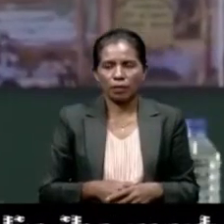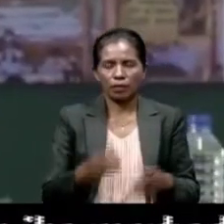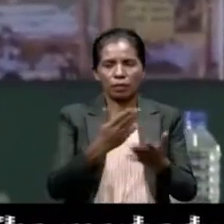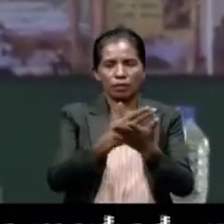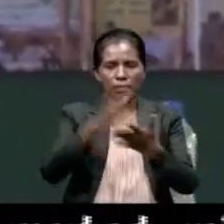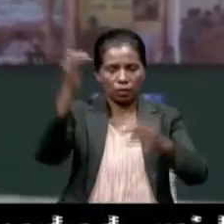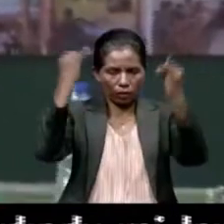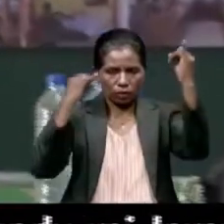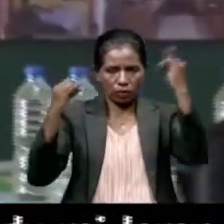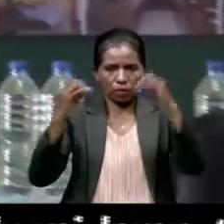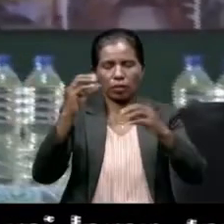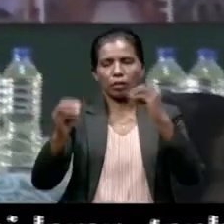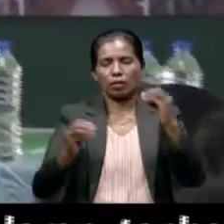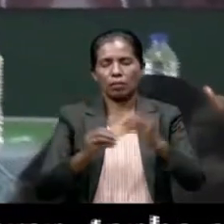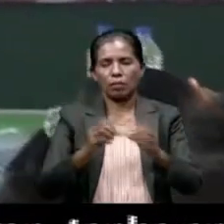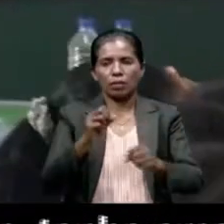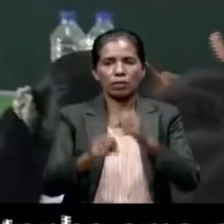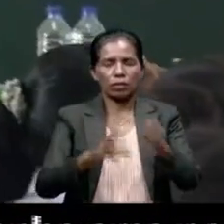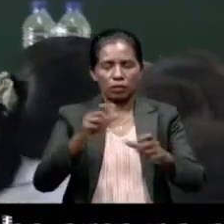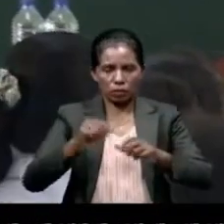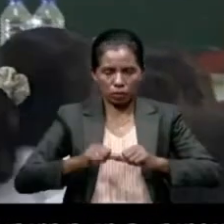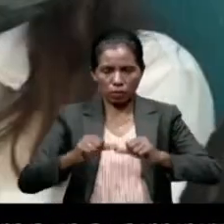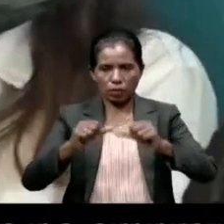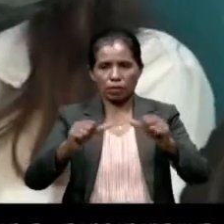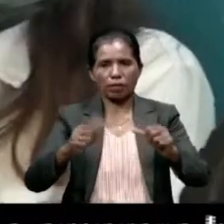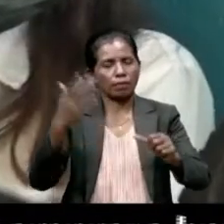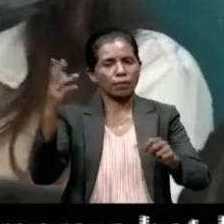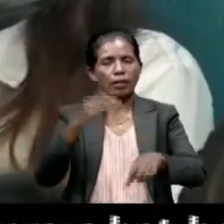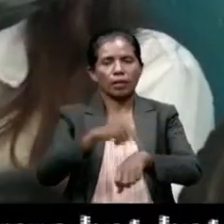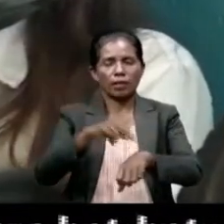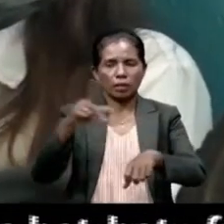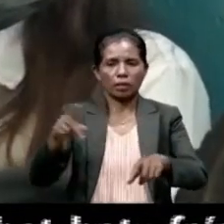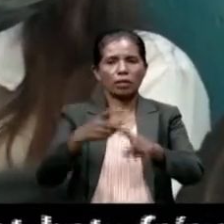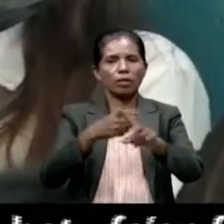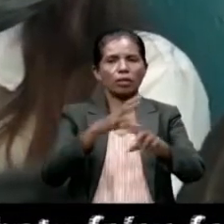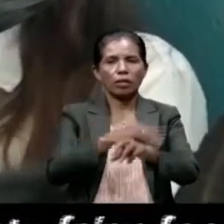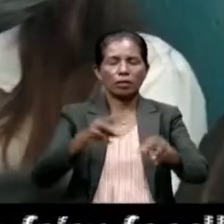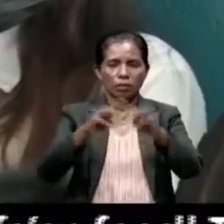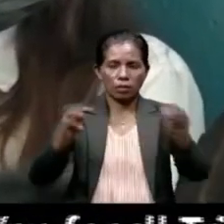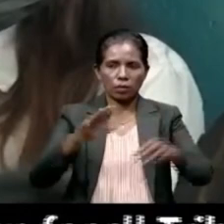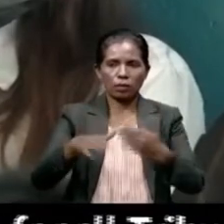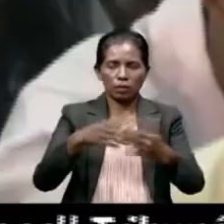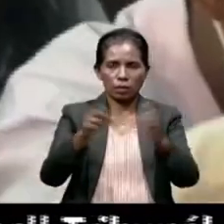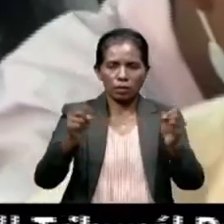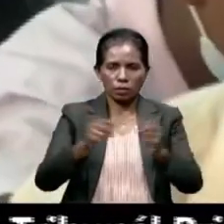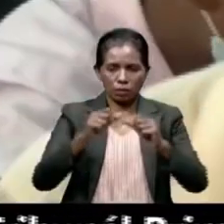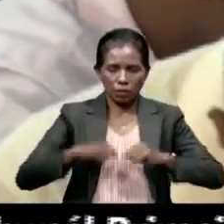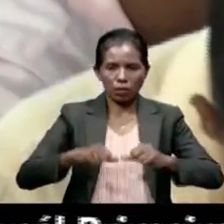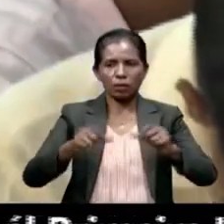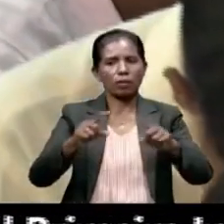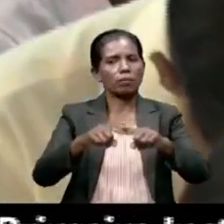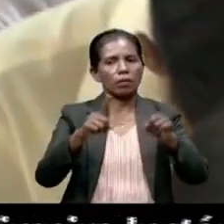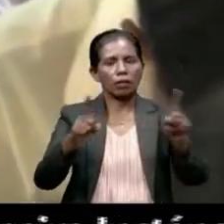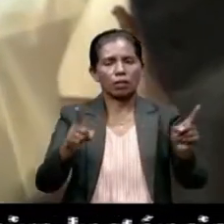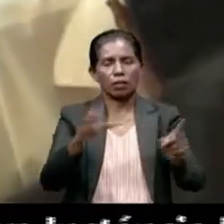Sensibilização e informação para a sociedade continua lá, tanto ia nacional no município, inclui suku bele lá, mas bem a